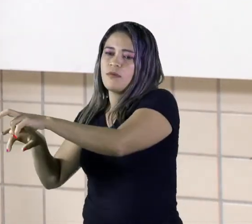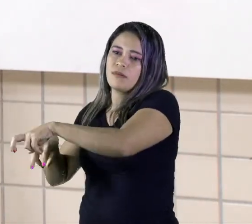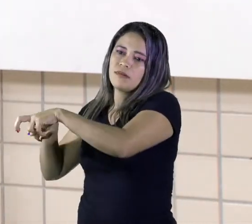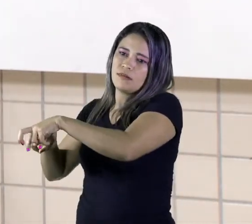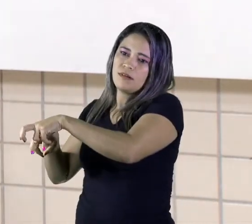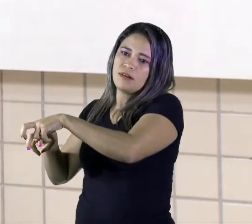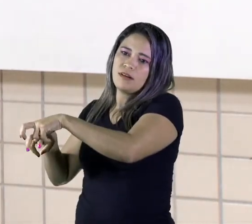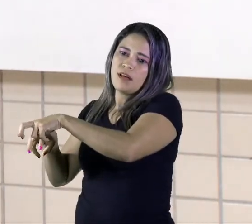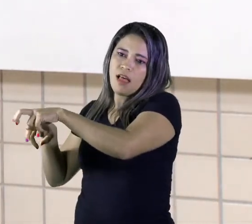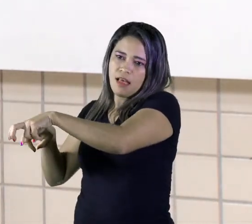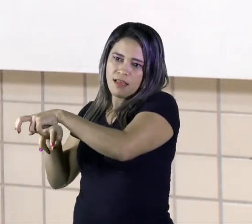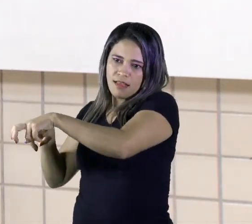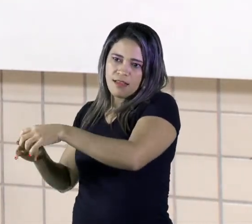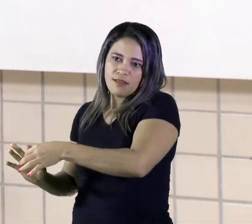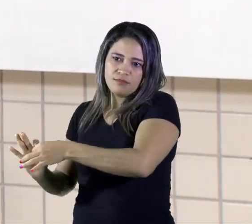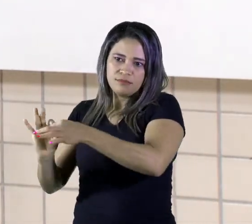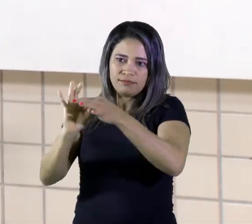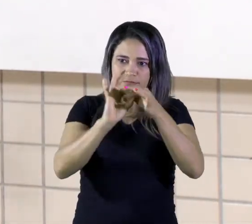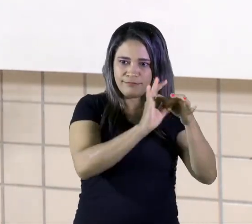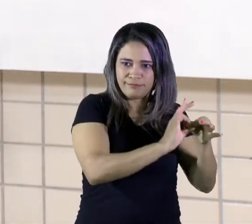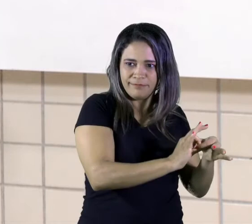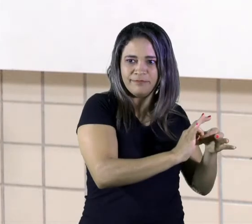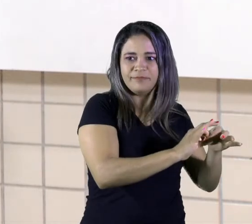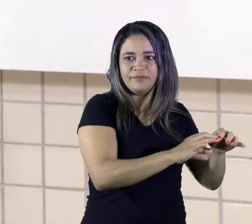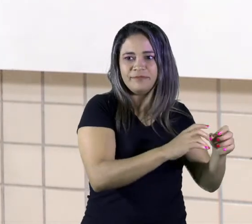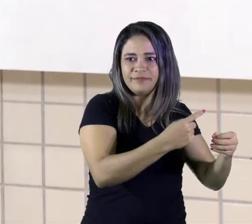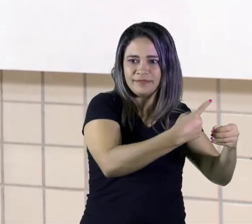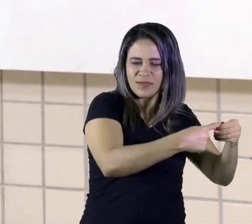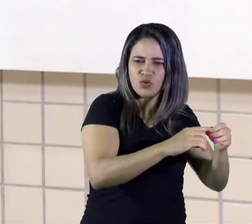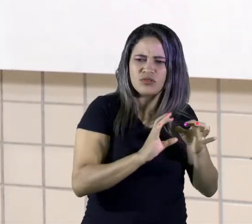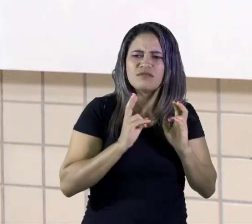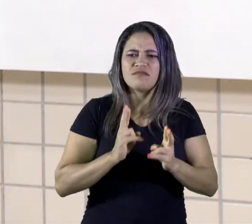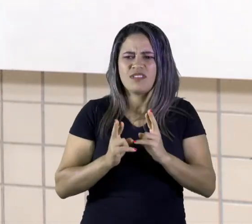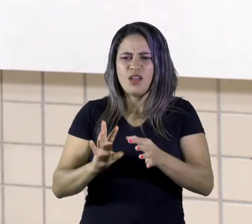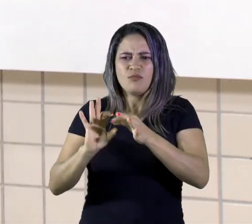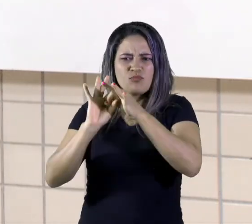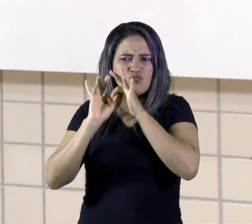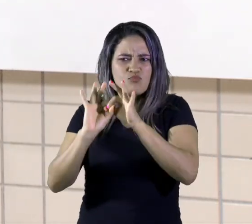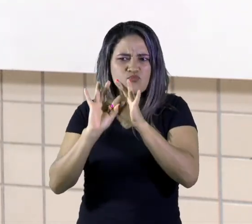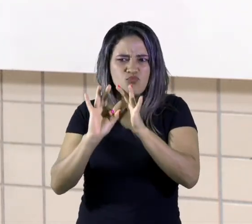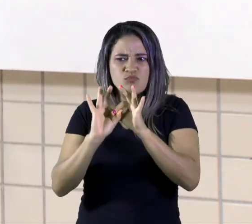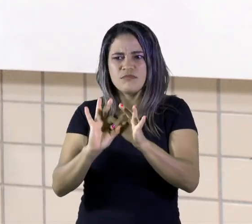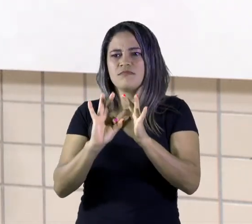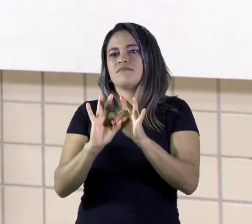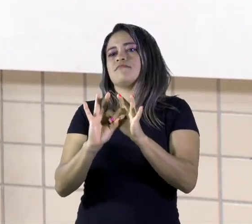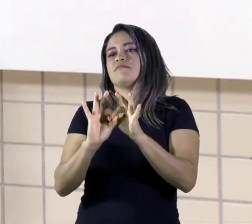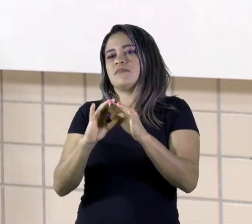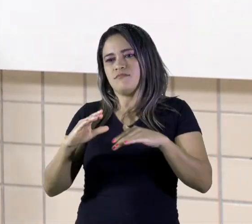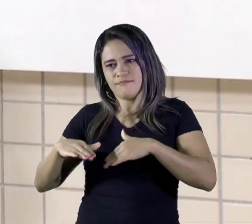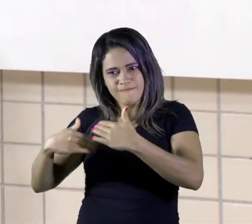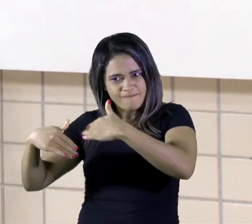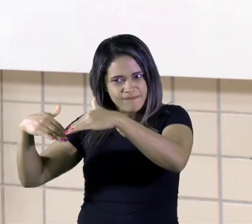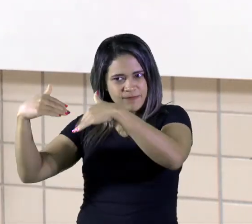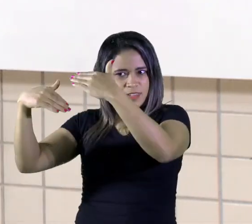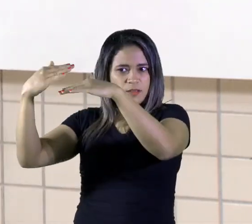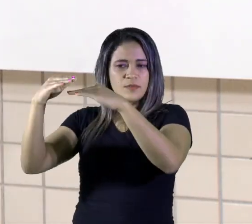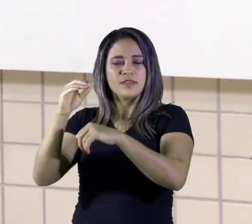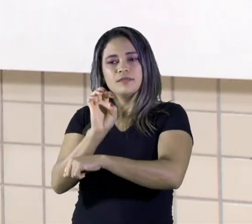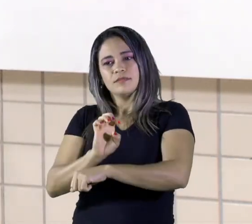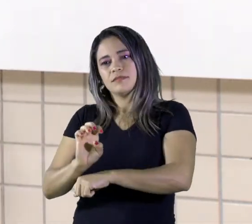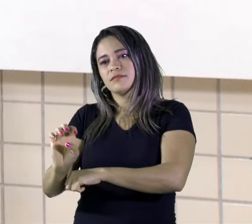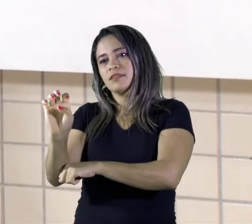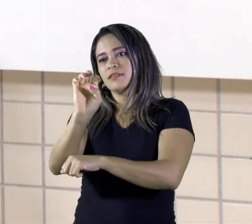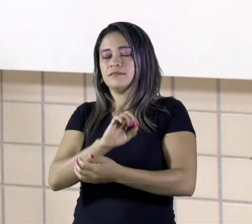urbana em comunhão com a zona rural, sempre unidos em prol do crescimento do seu estado.